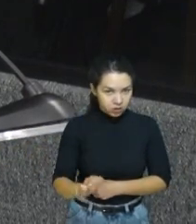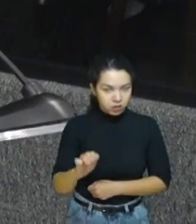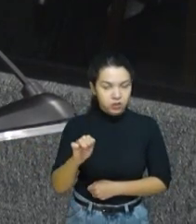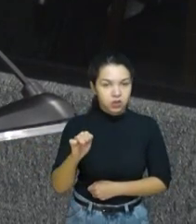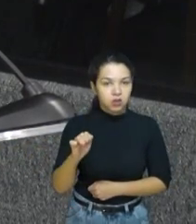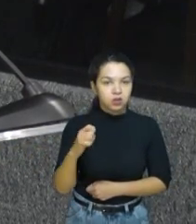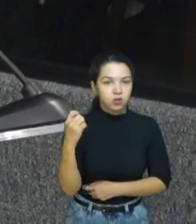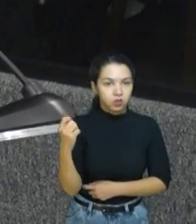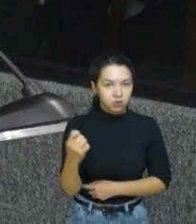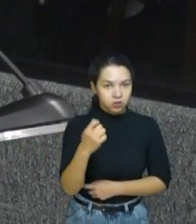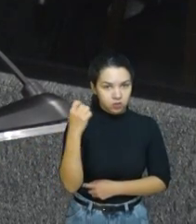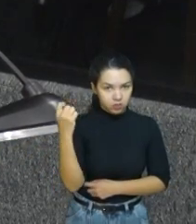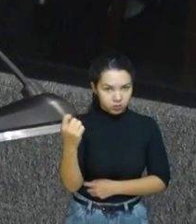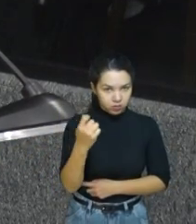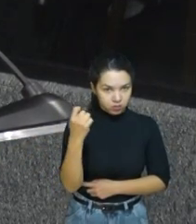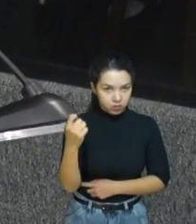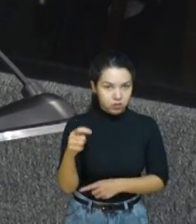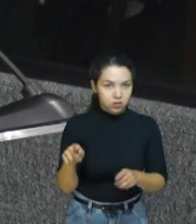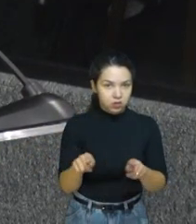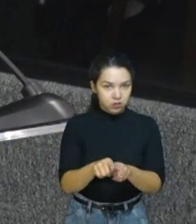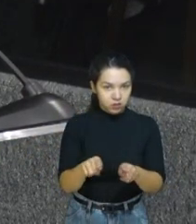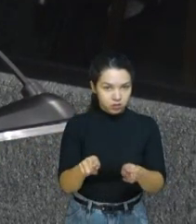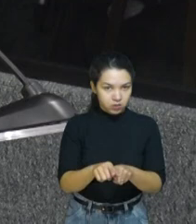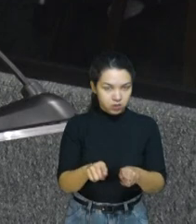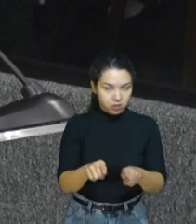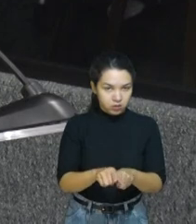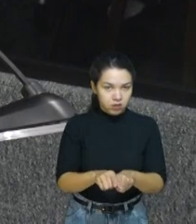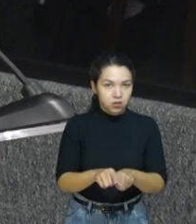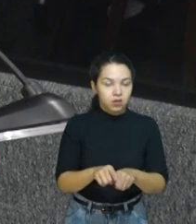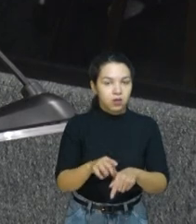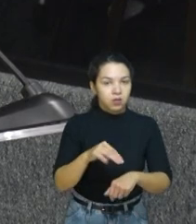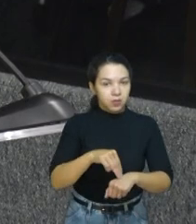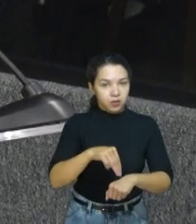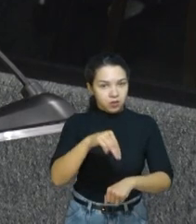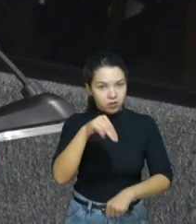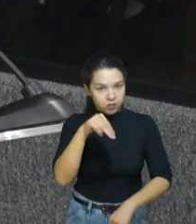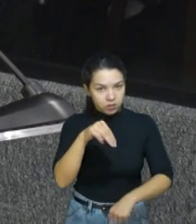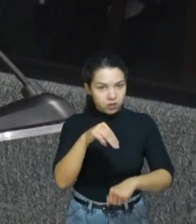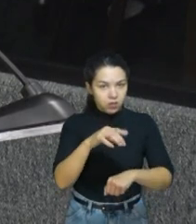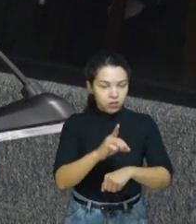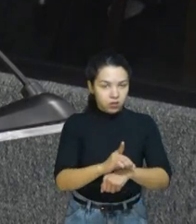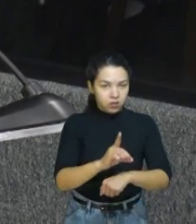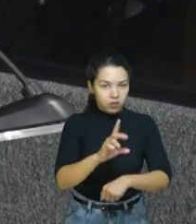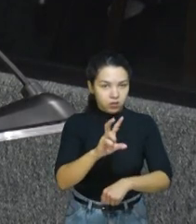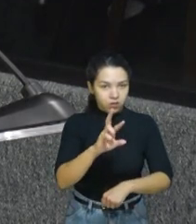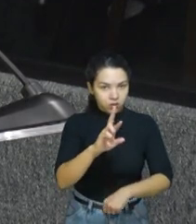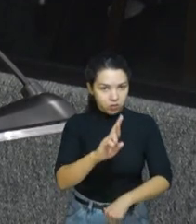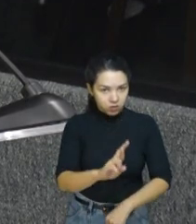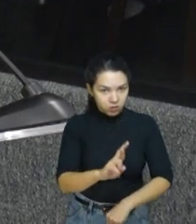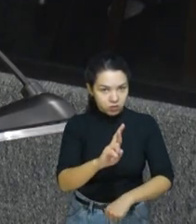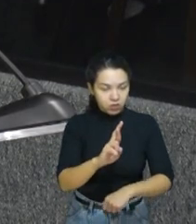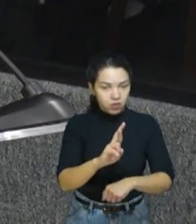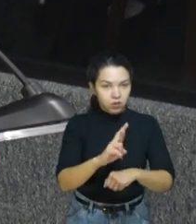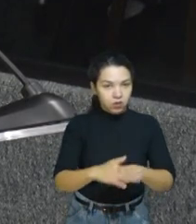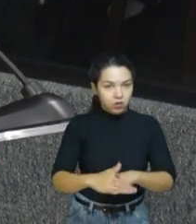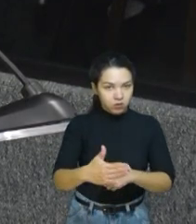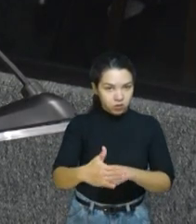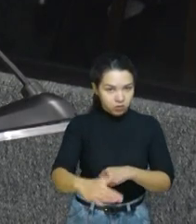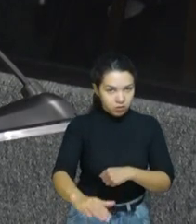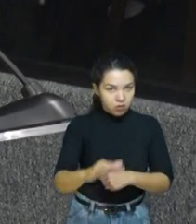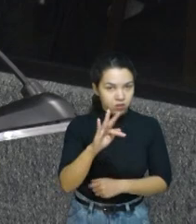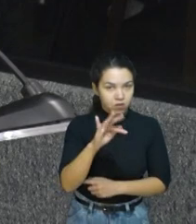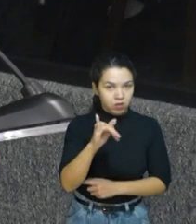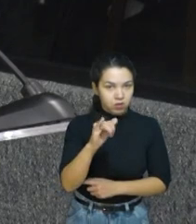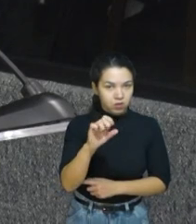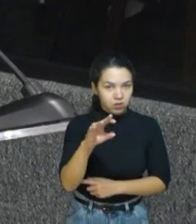Grande, mestrado em Oceanografia Física pela USP, doutorado em Oceanografia Física na Universidade de Rhode Island,